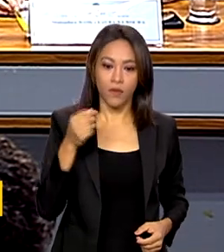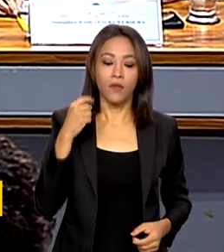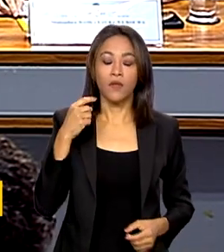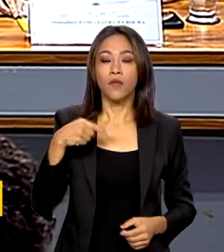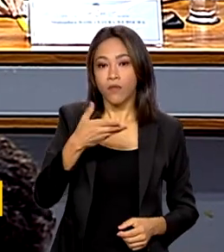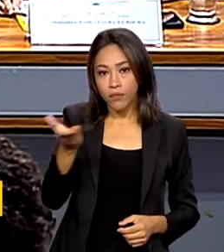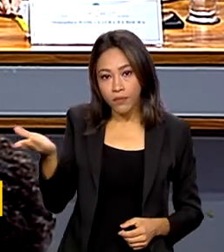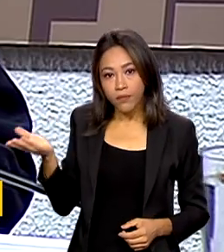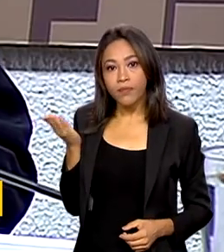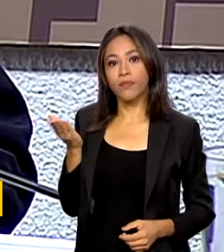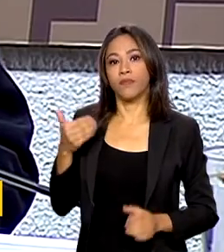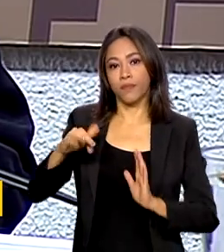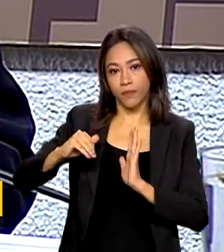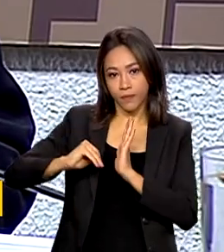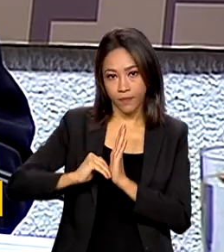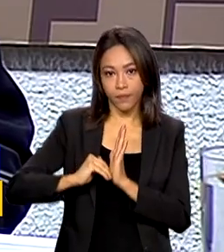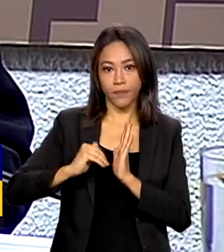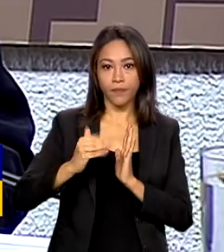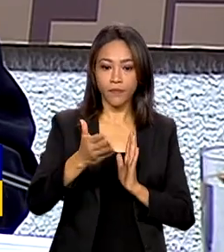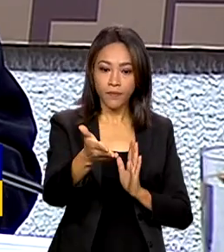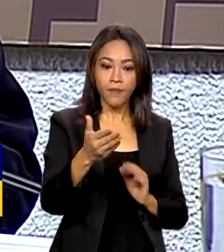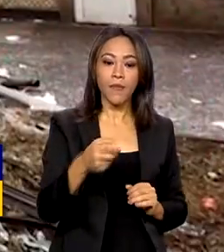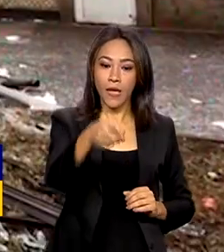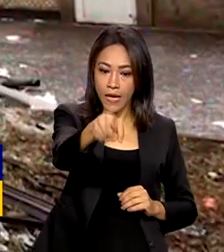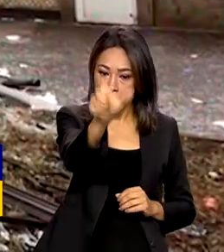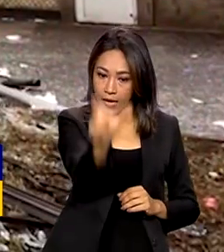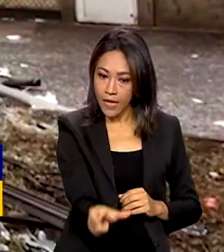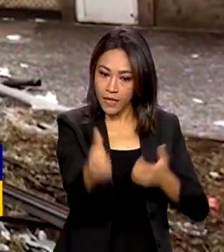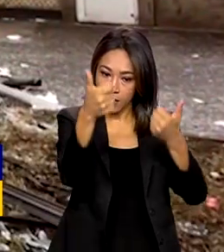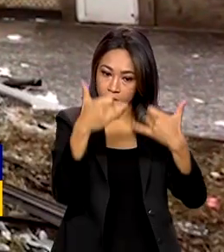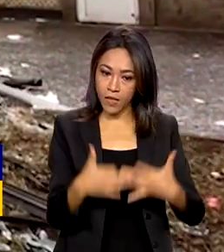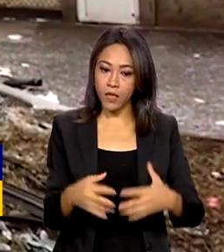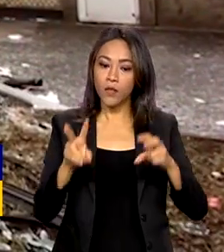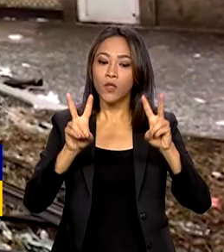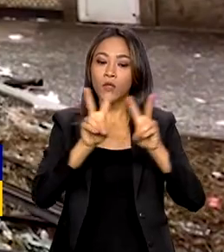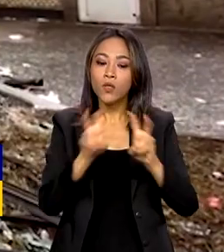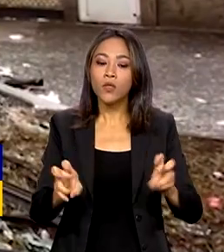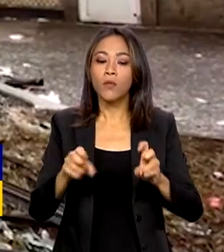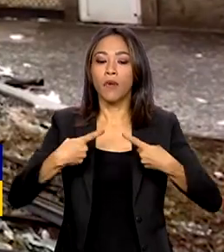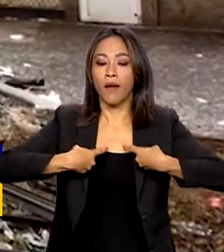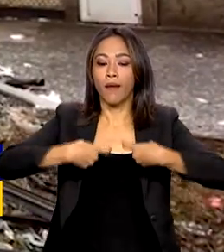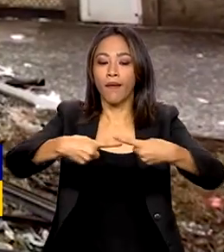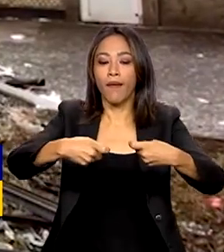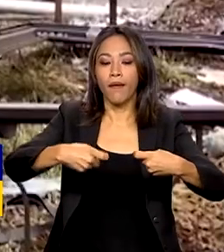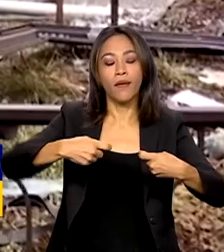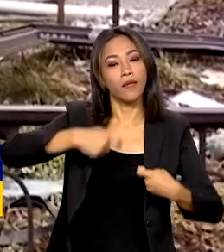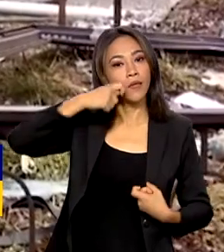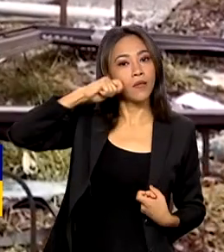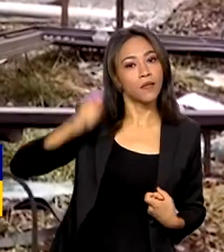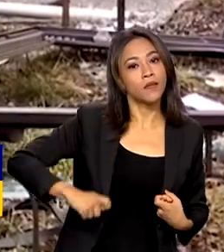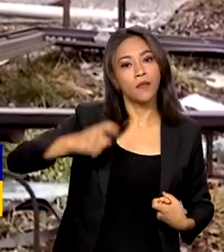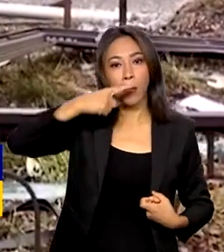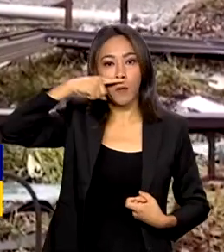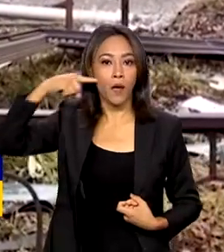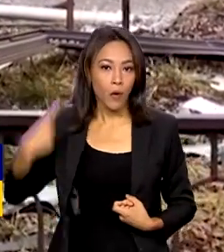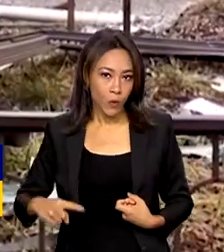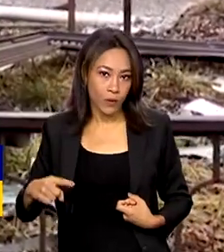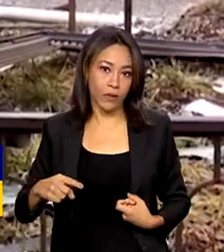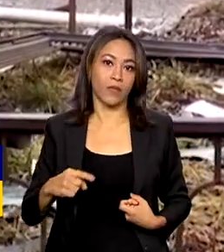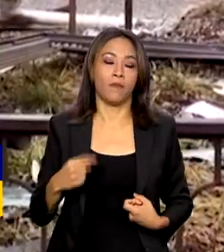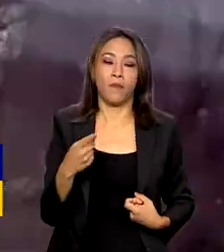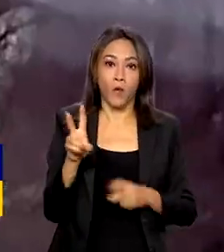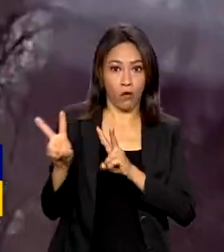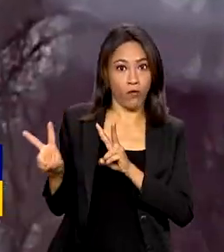audiência com o senadores o ministro Mauro Vieira falou sobre a guerra entre a Rússia e a Ucrânia segundo Ministro